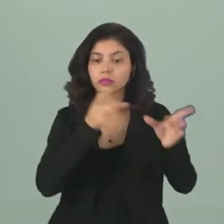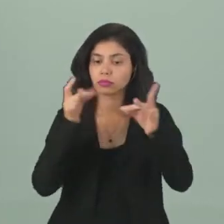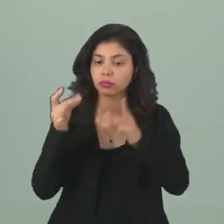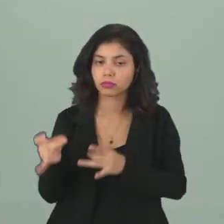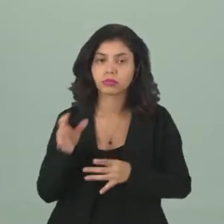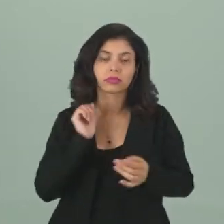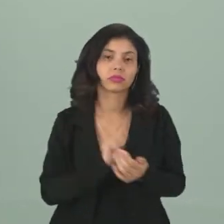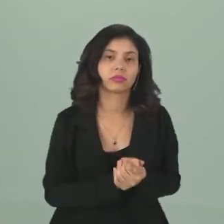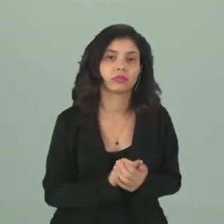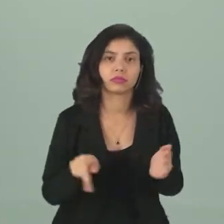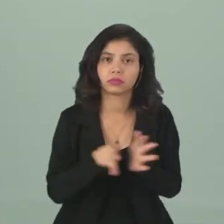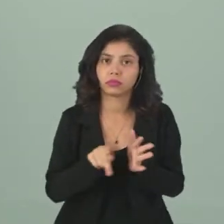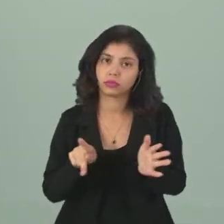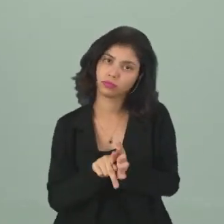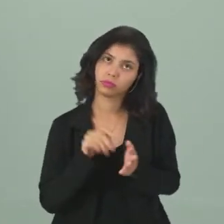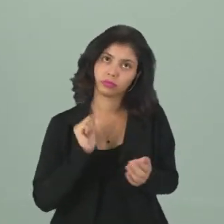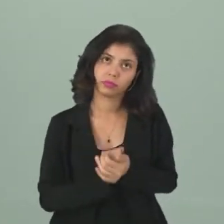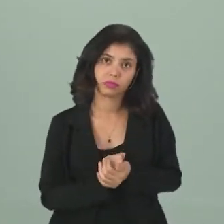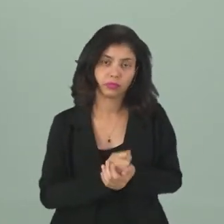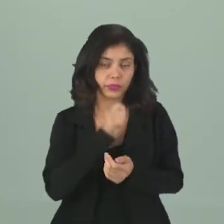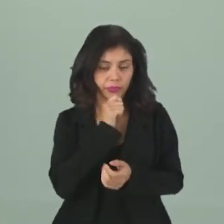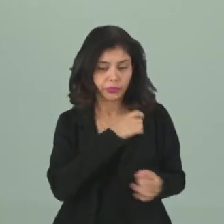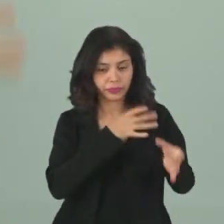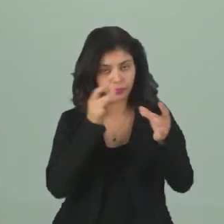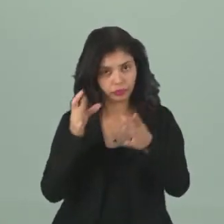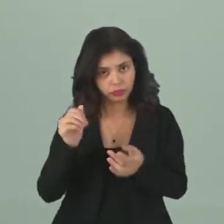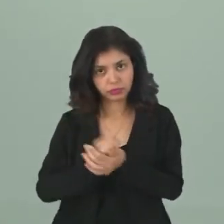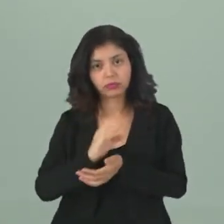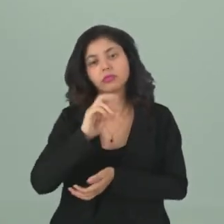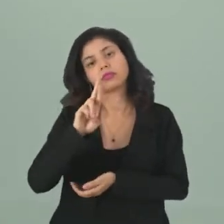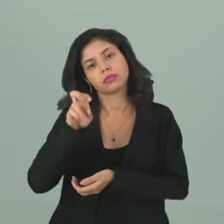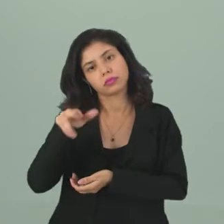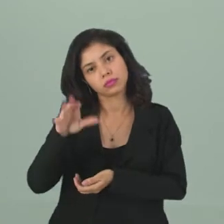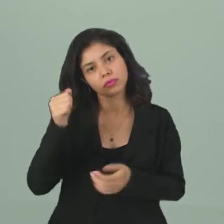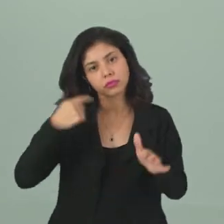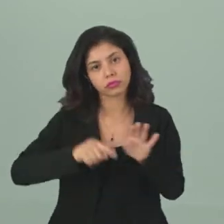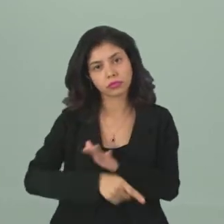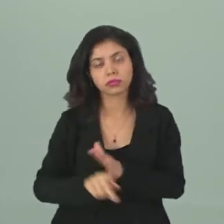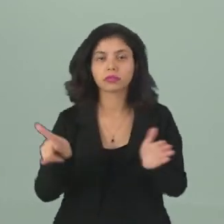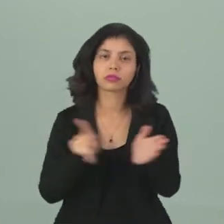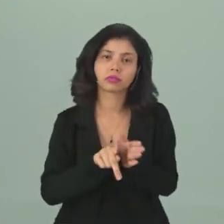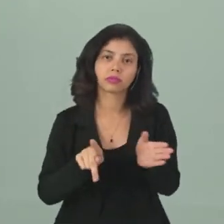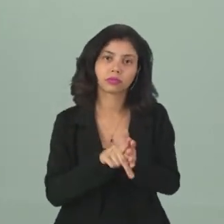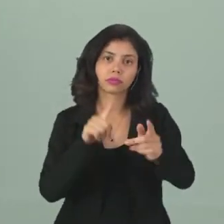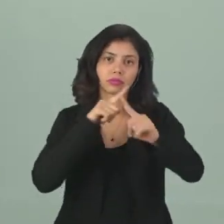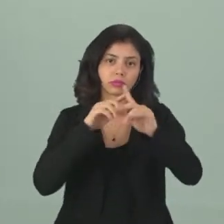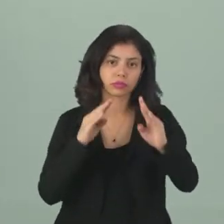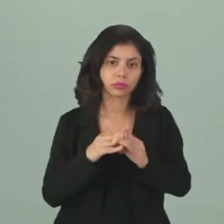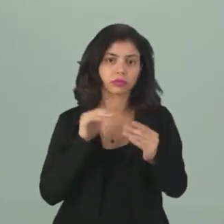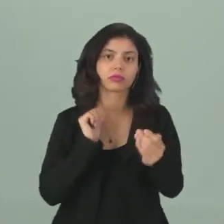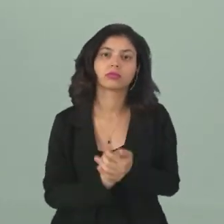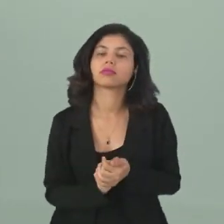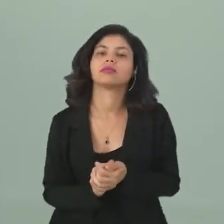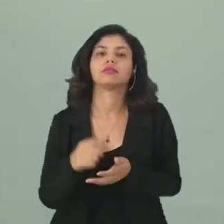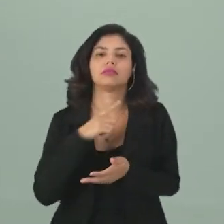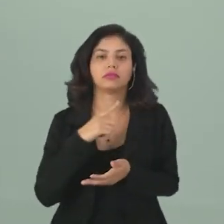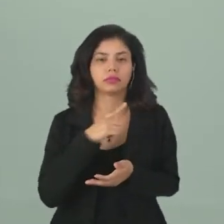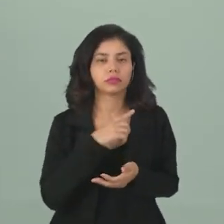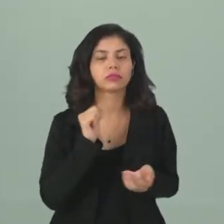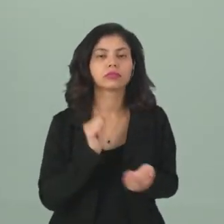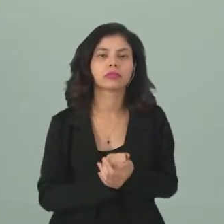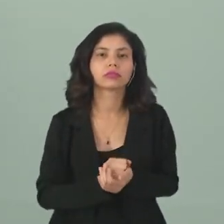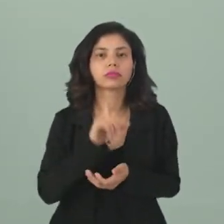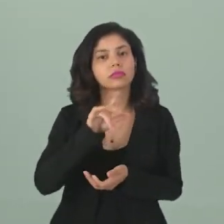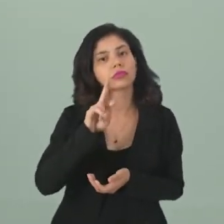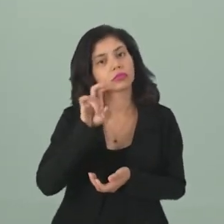cargos eclesiásticos. Então eles vendiam os cargos dentro da própria igreja, que eram os cargos que compunham o